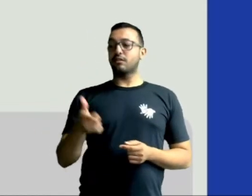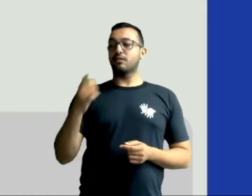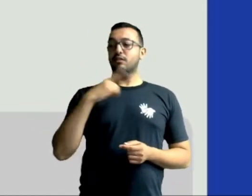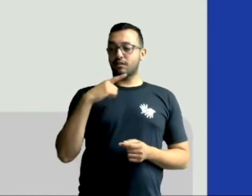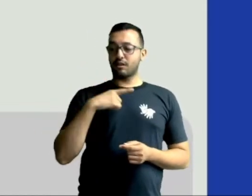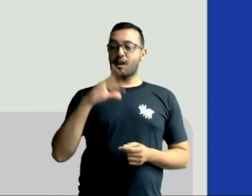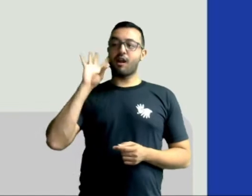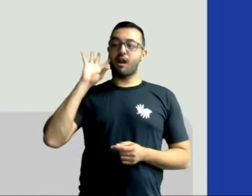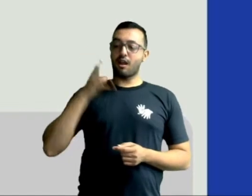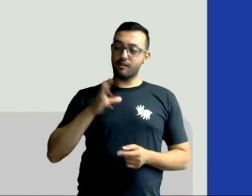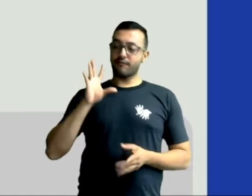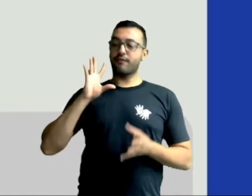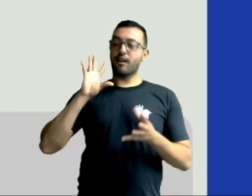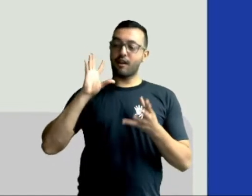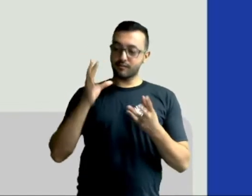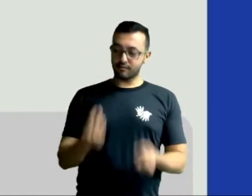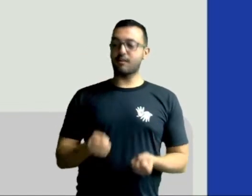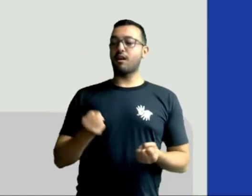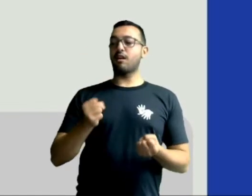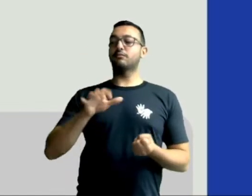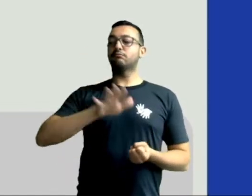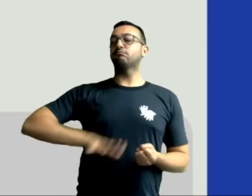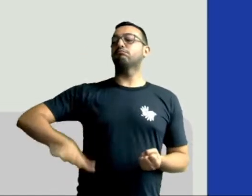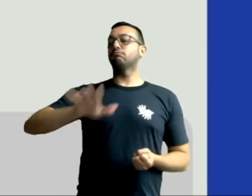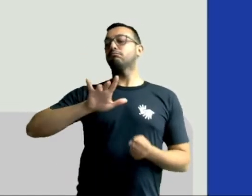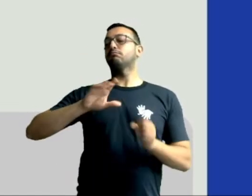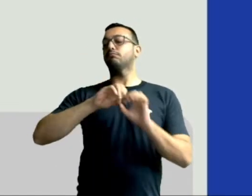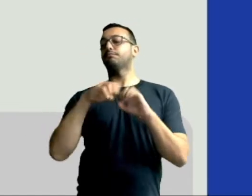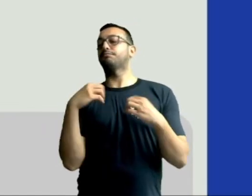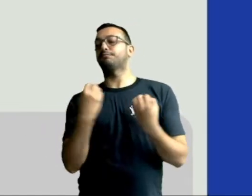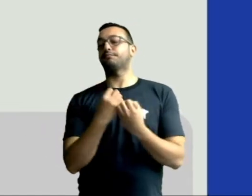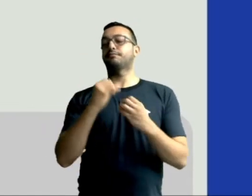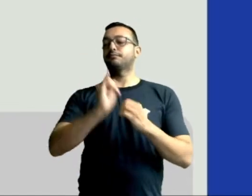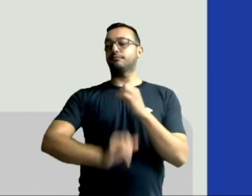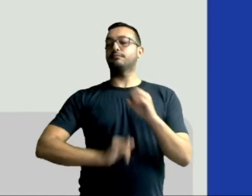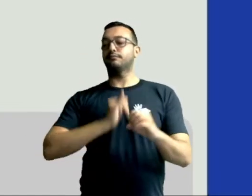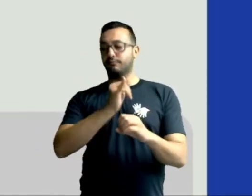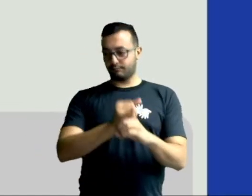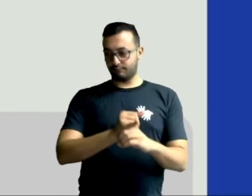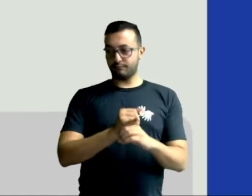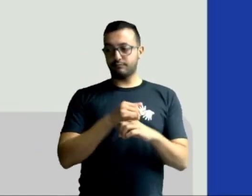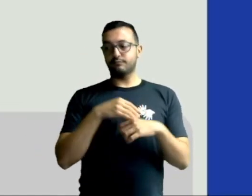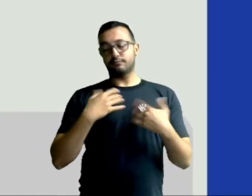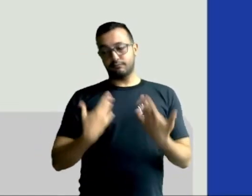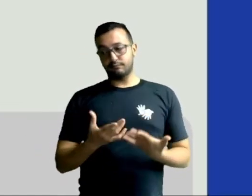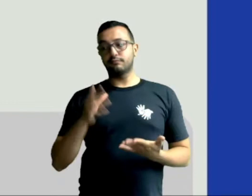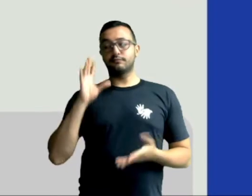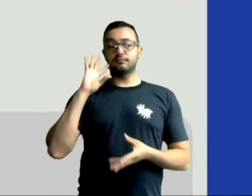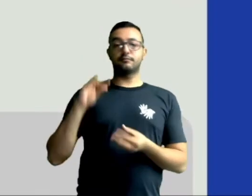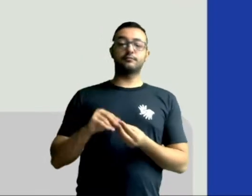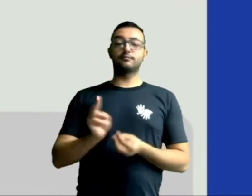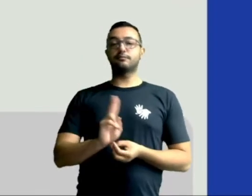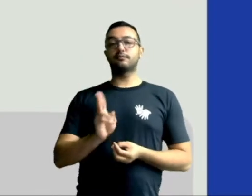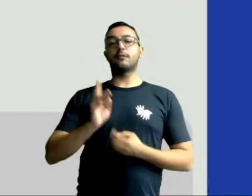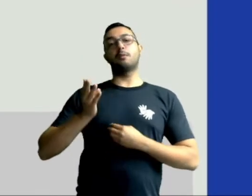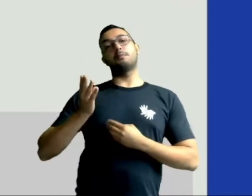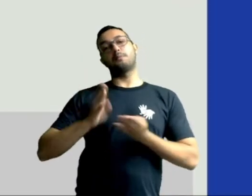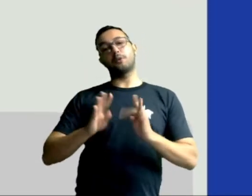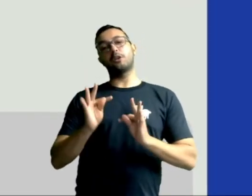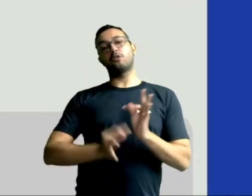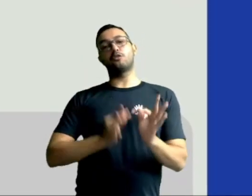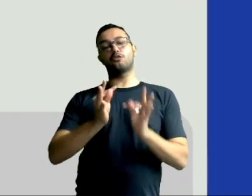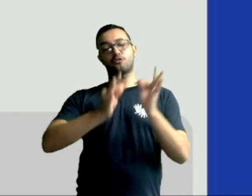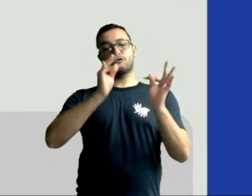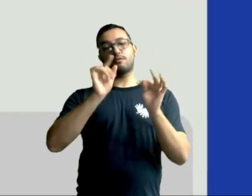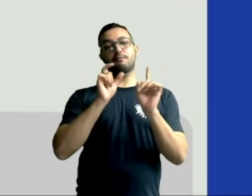foi definido e aceito oficialmente pelas organizações internacionais, né, e então foi dada a definição de biotecnologia